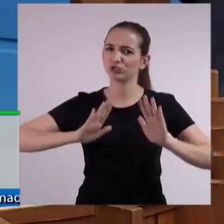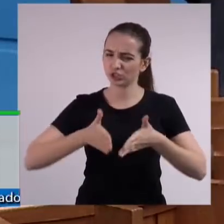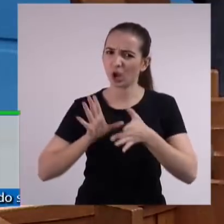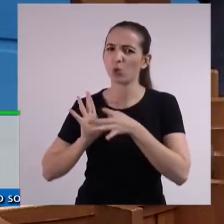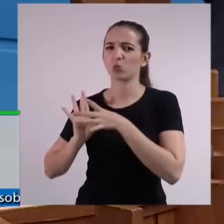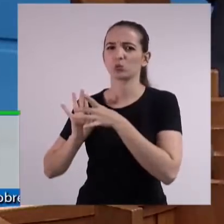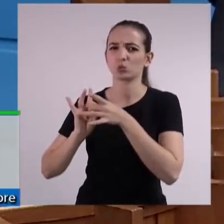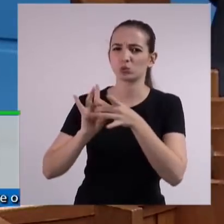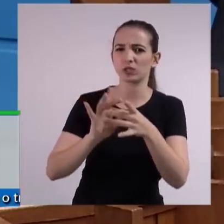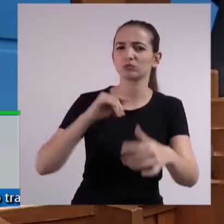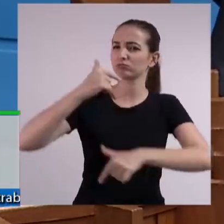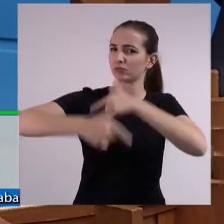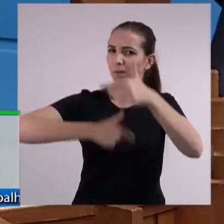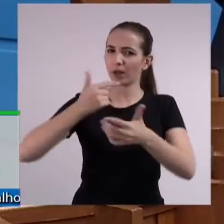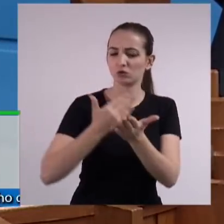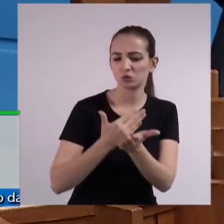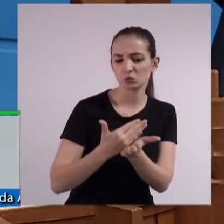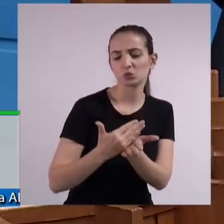todo o trabalho